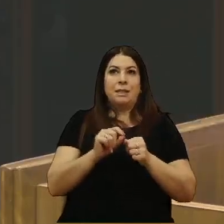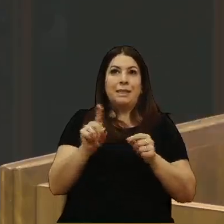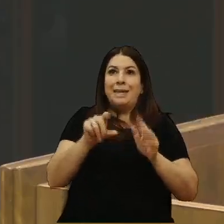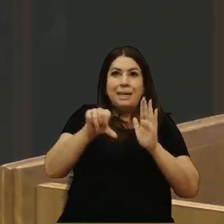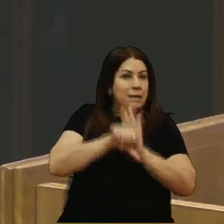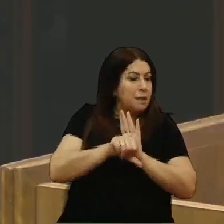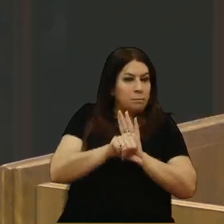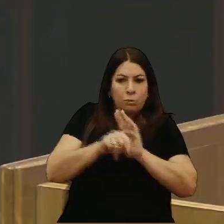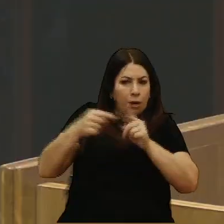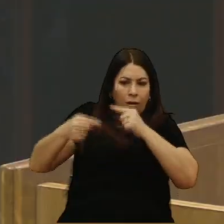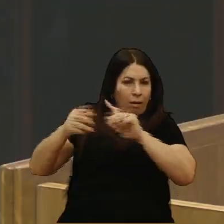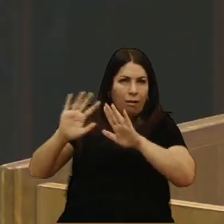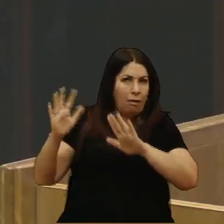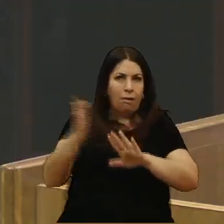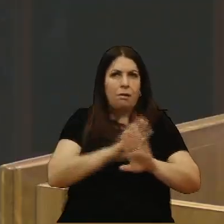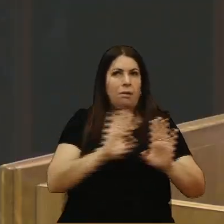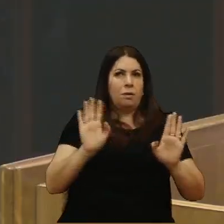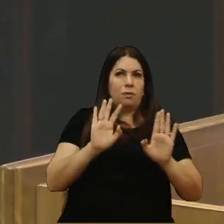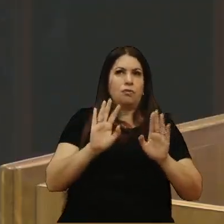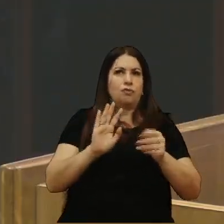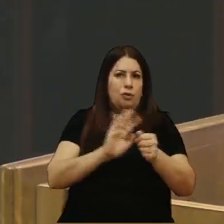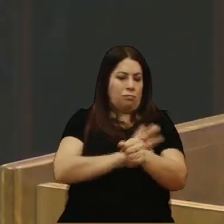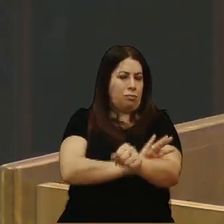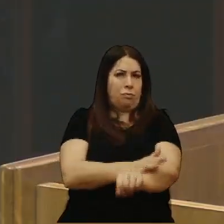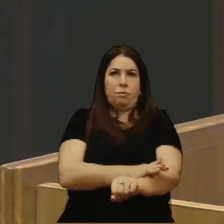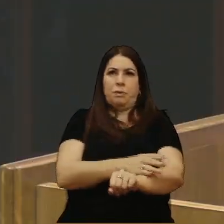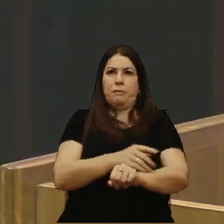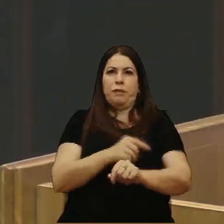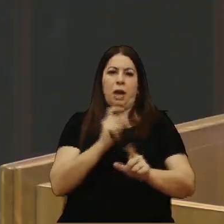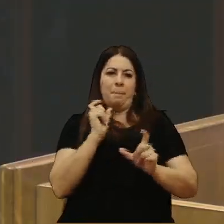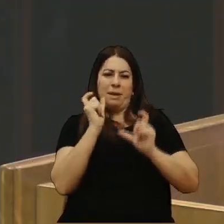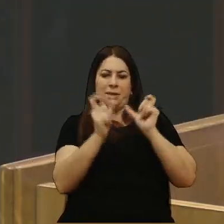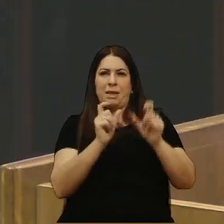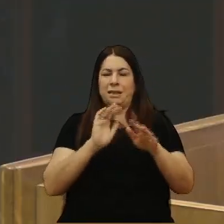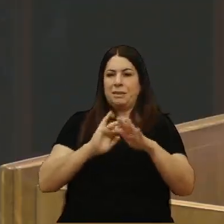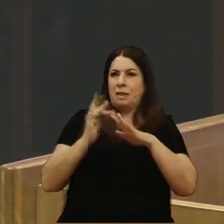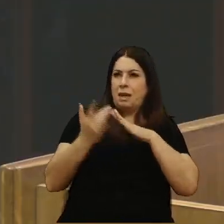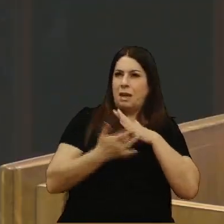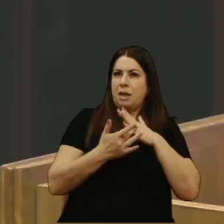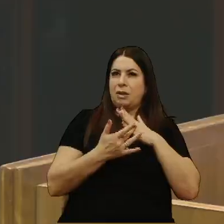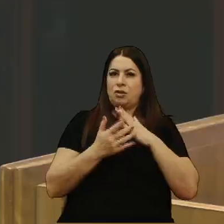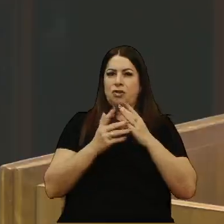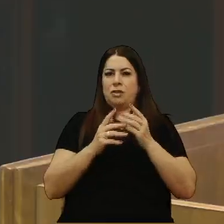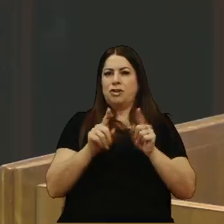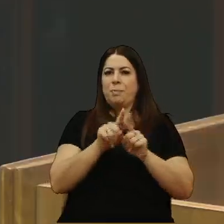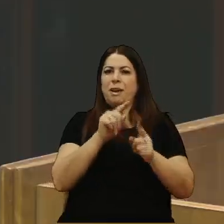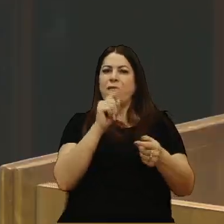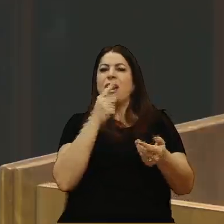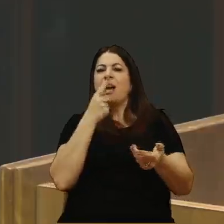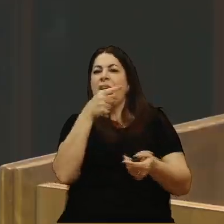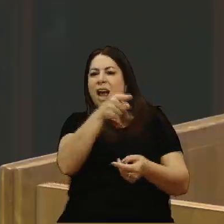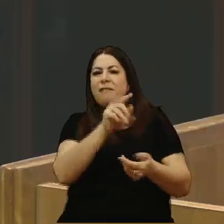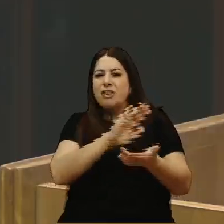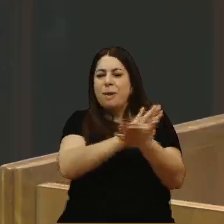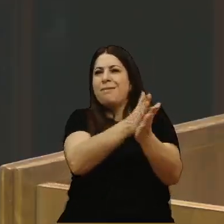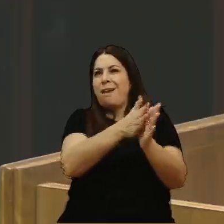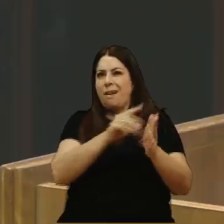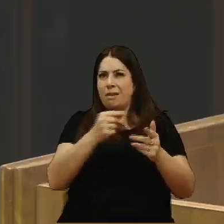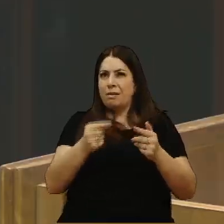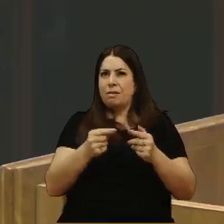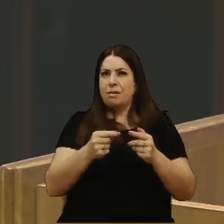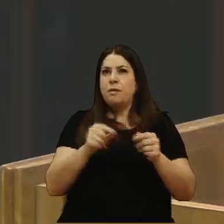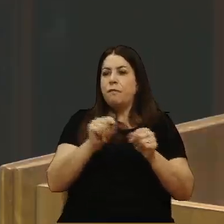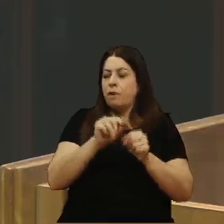titubeamos. Vários aqui já sofreram crime, foram ameaçados nas redes, tem ameaça de morte, enfim... Registra ocorrência